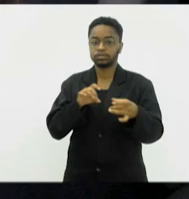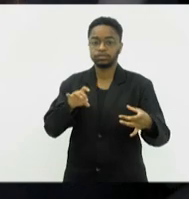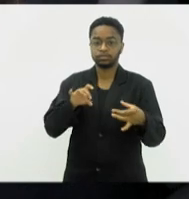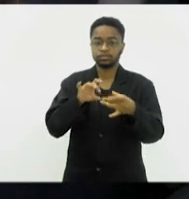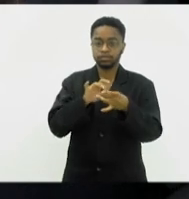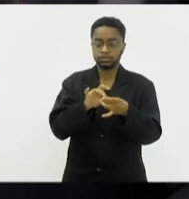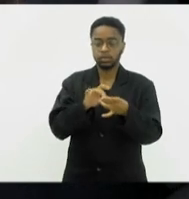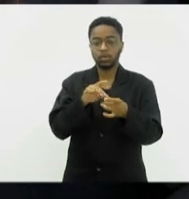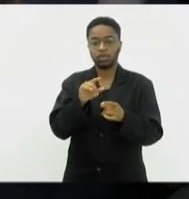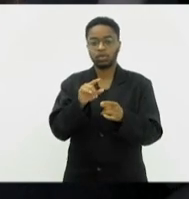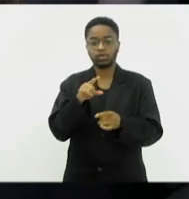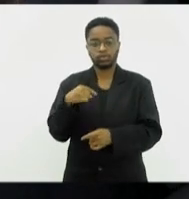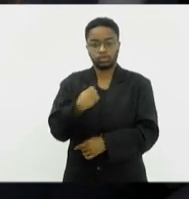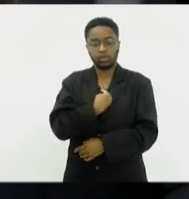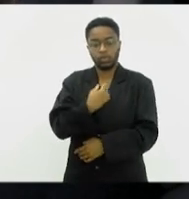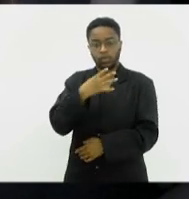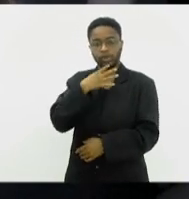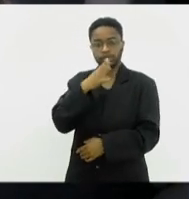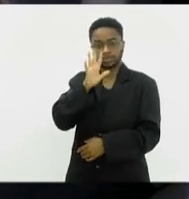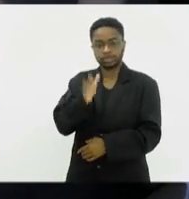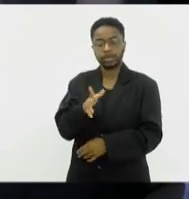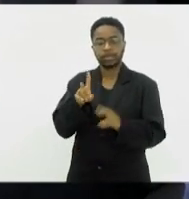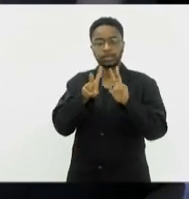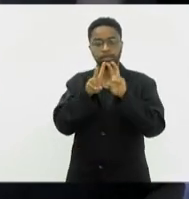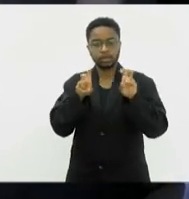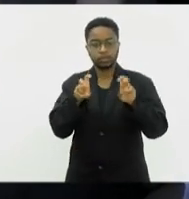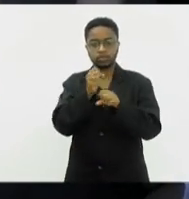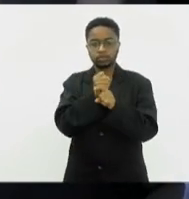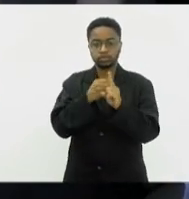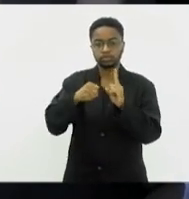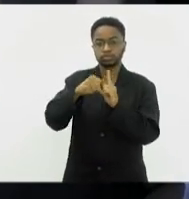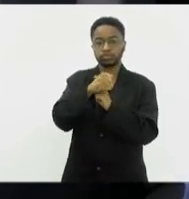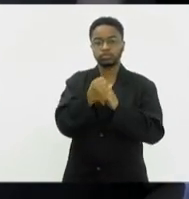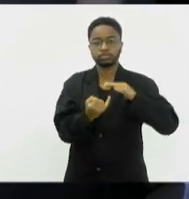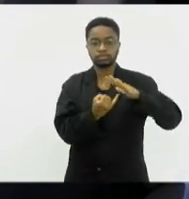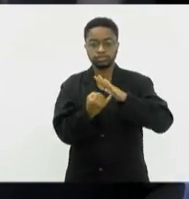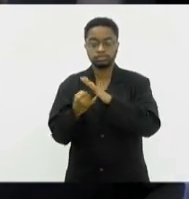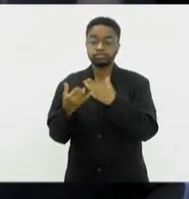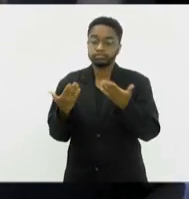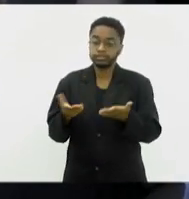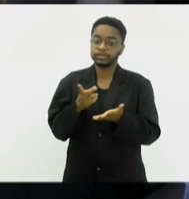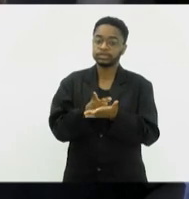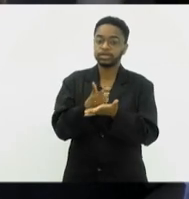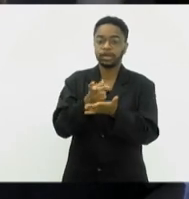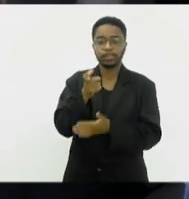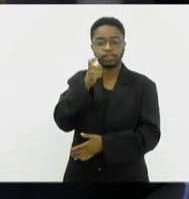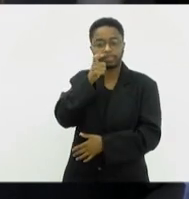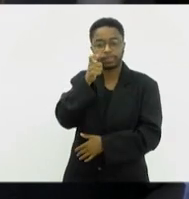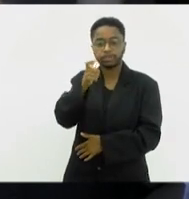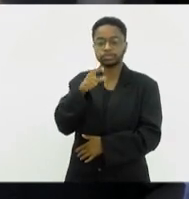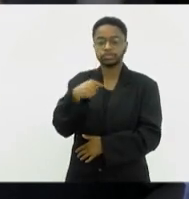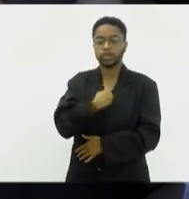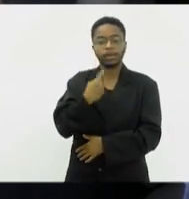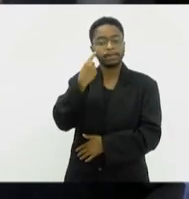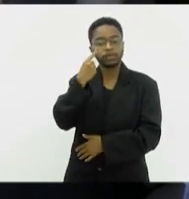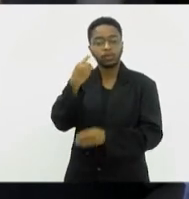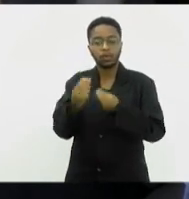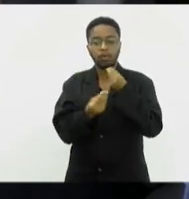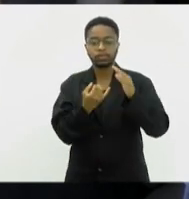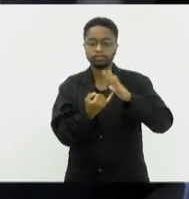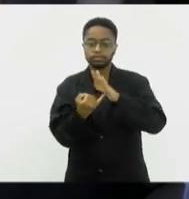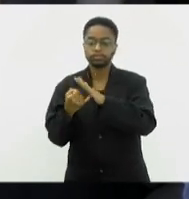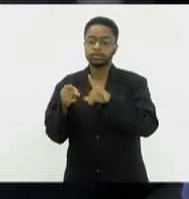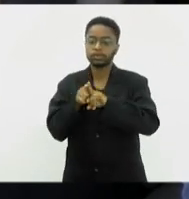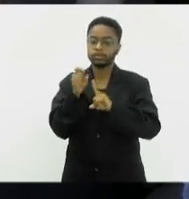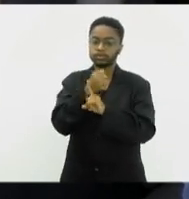pelo que a gente conhece de termo sócio-institucional, então sempre foi interessante pensar as instituições e a sociedade e de